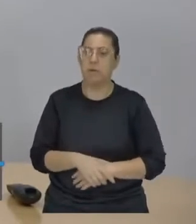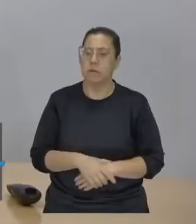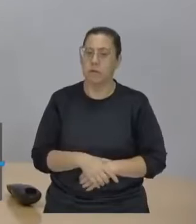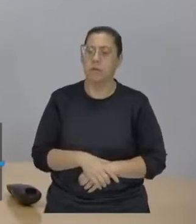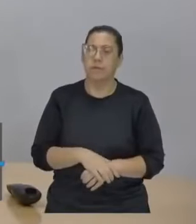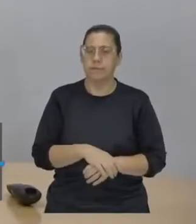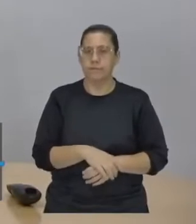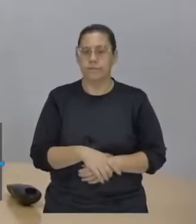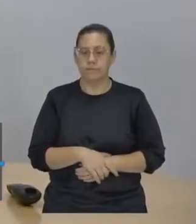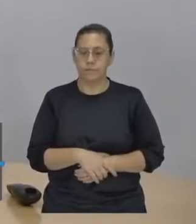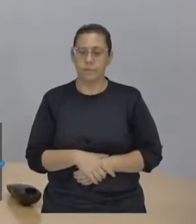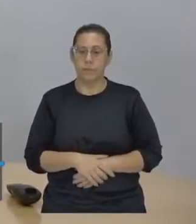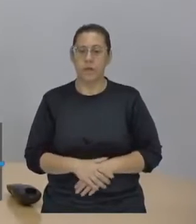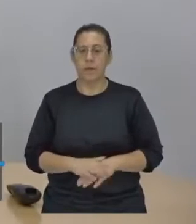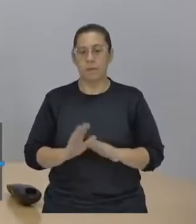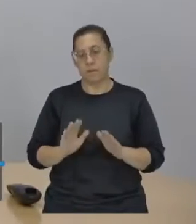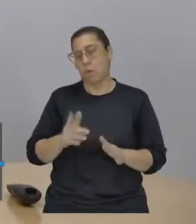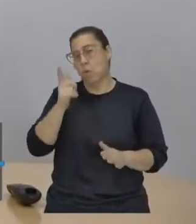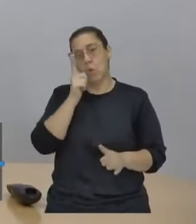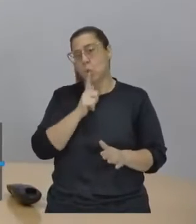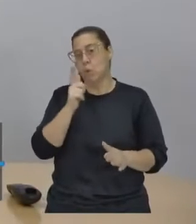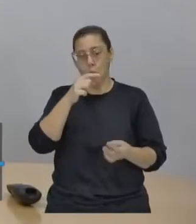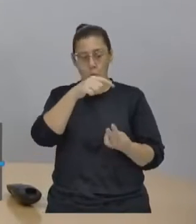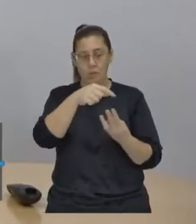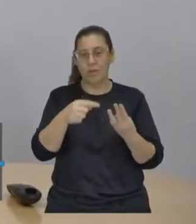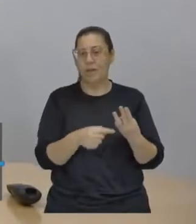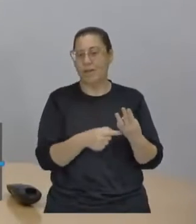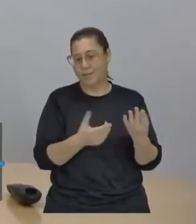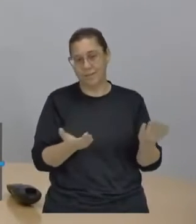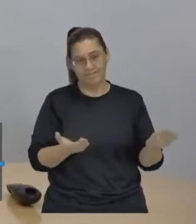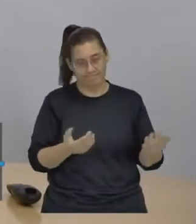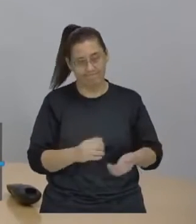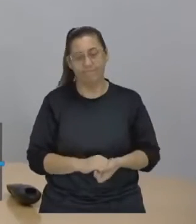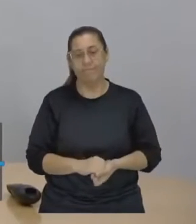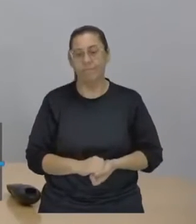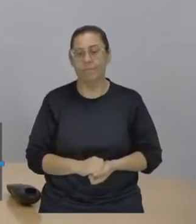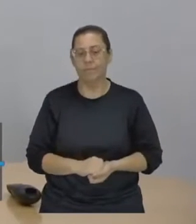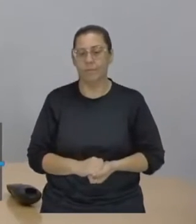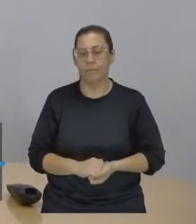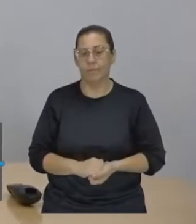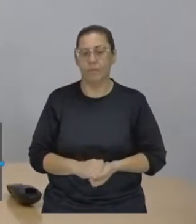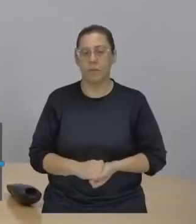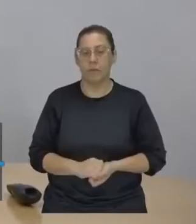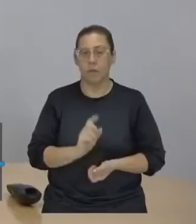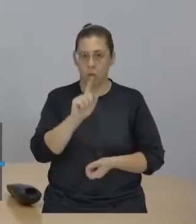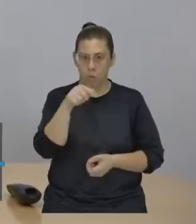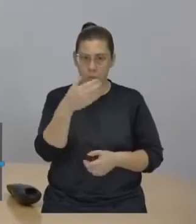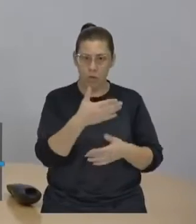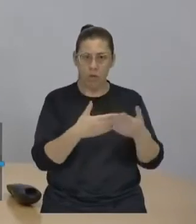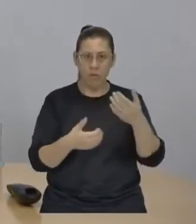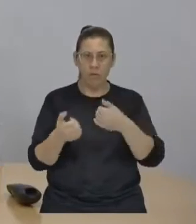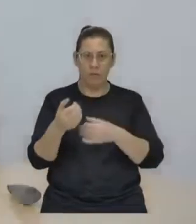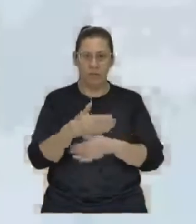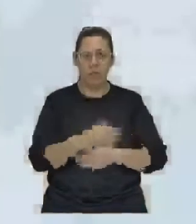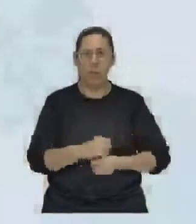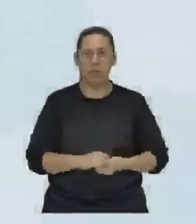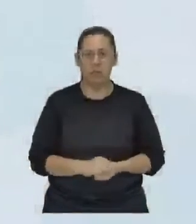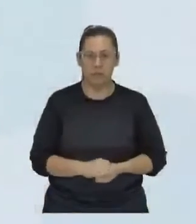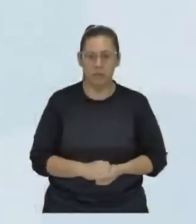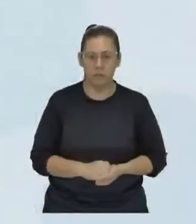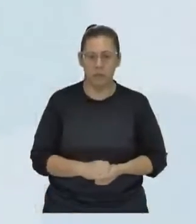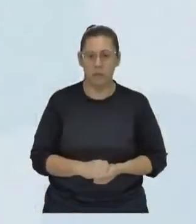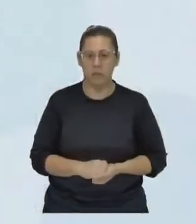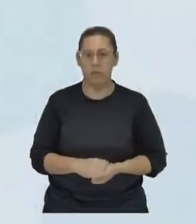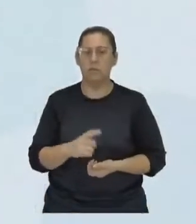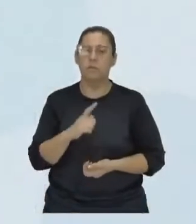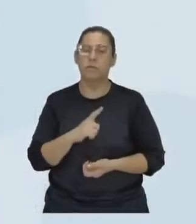o nosso foco hoje, mas eu não consigo falar dos três e não falar do mais que perfeito, ok? Então, vamos lá. Próximo. Nós